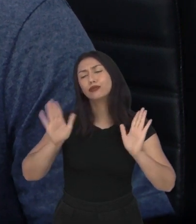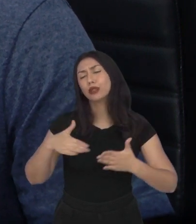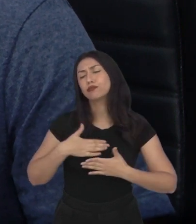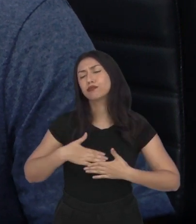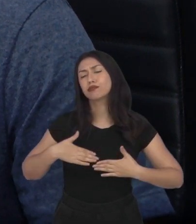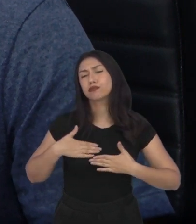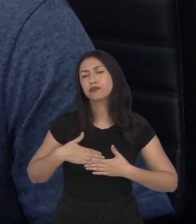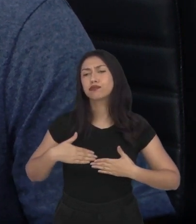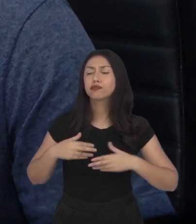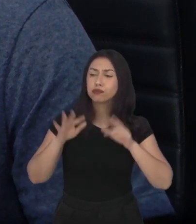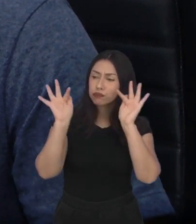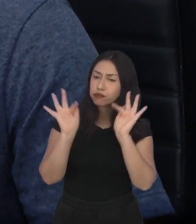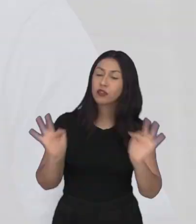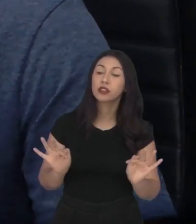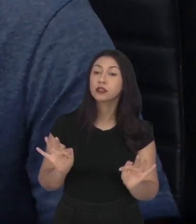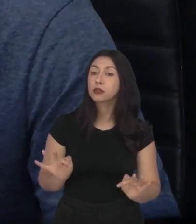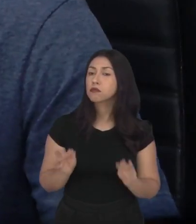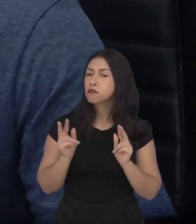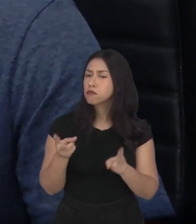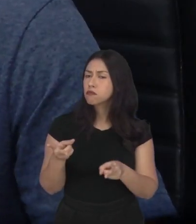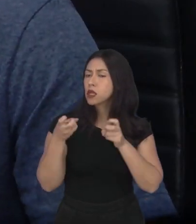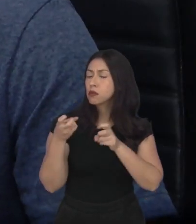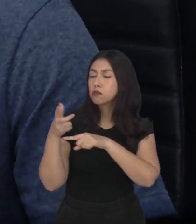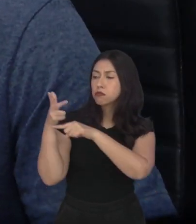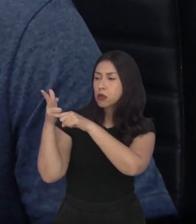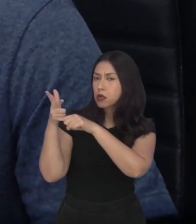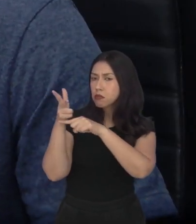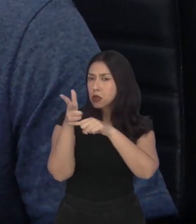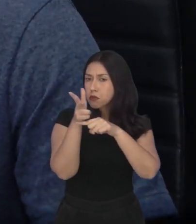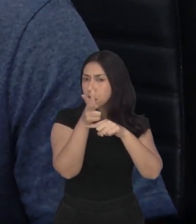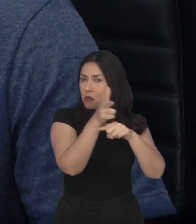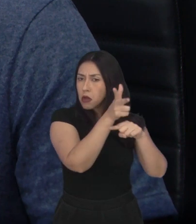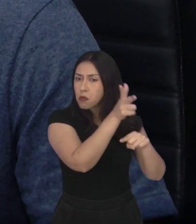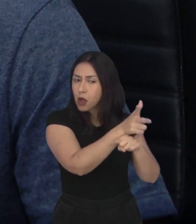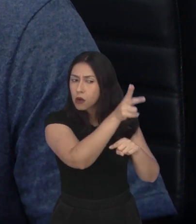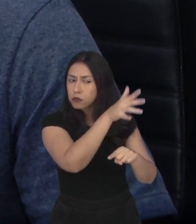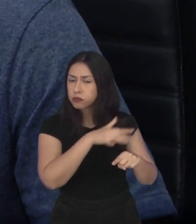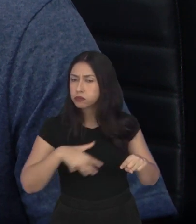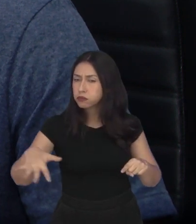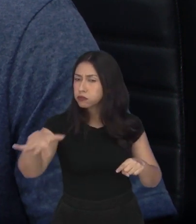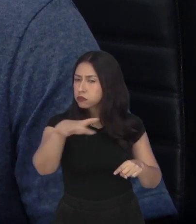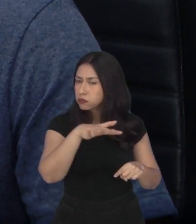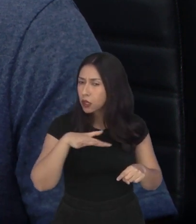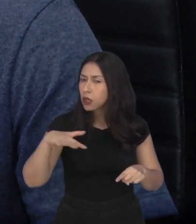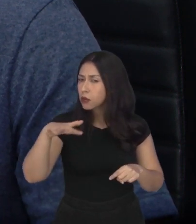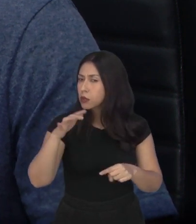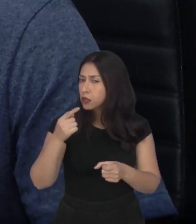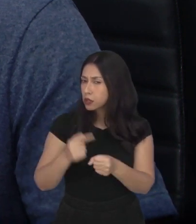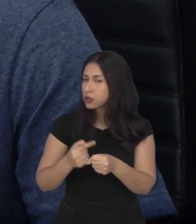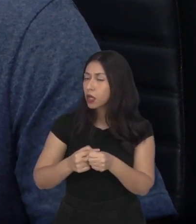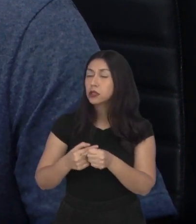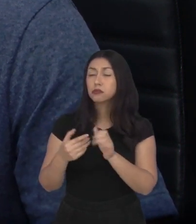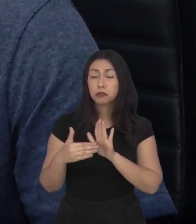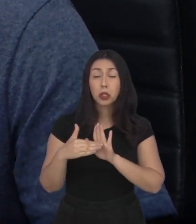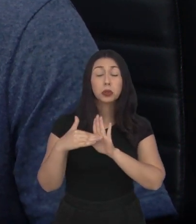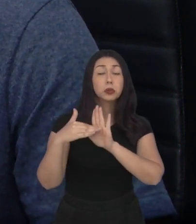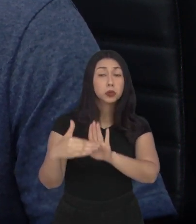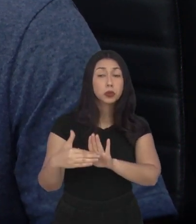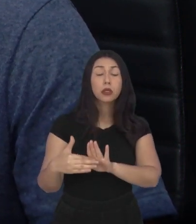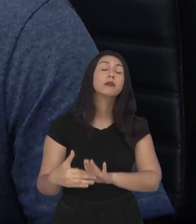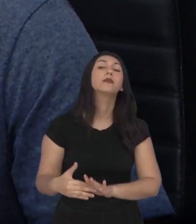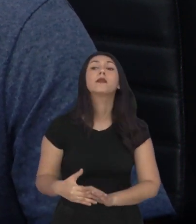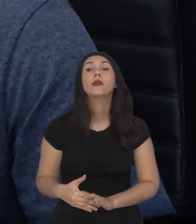o caminho é simples. É só acessar a plataforma gov.br, entrar com CPF e senha e habilitar as contas